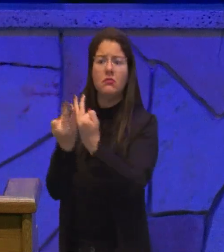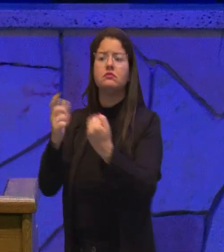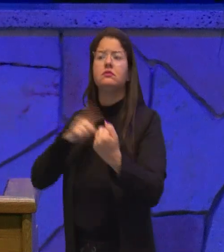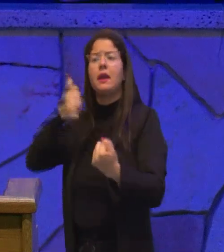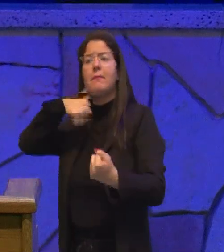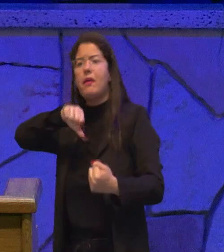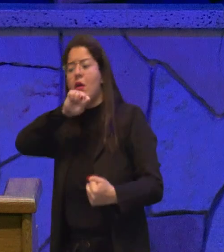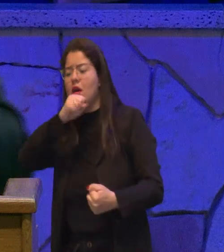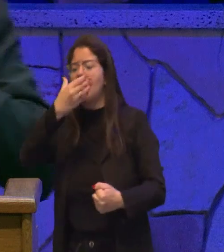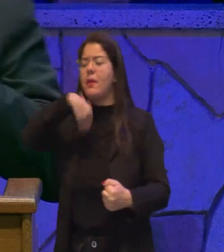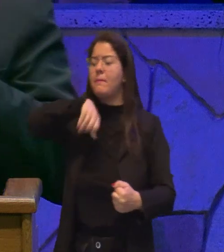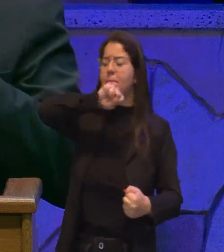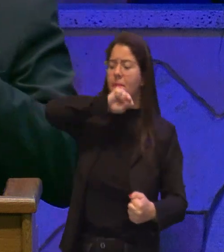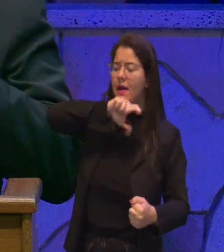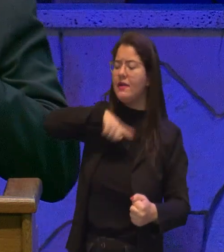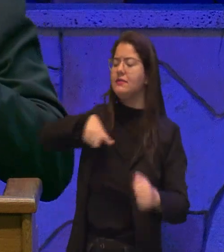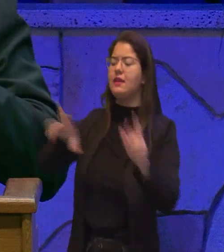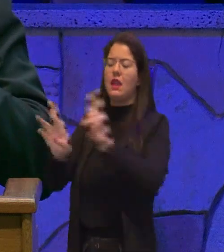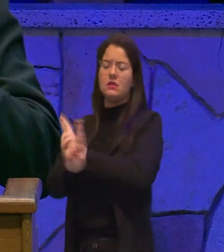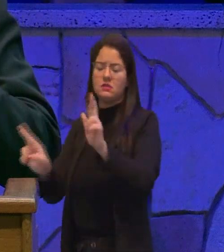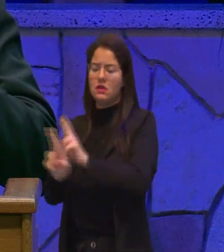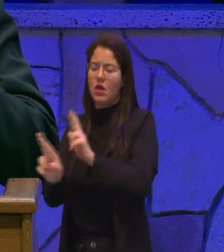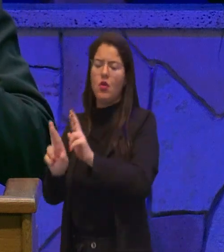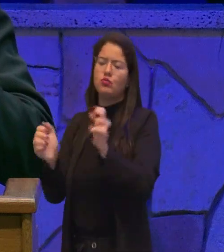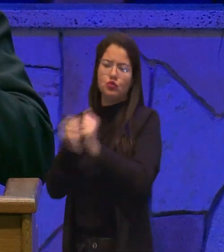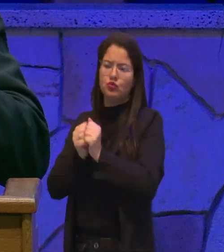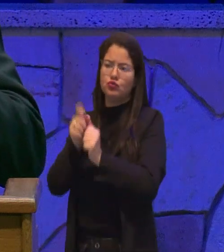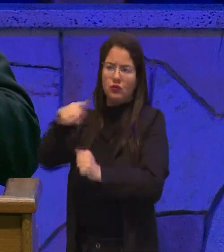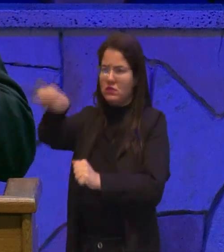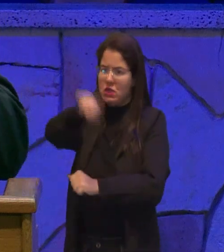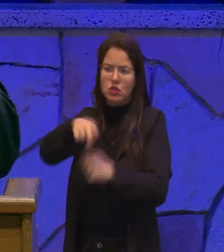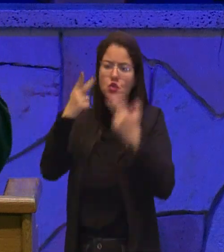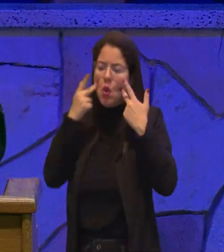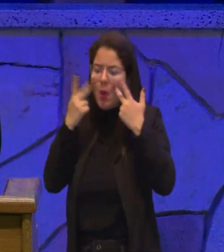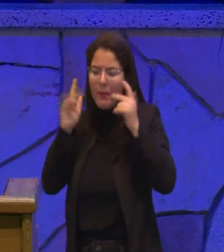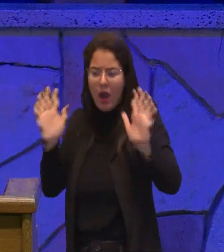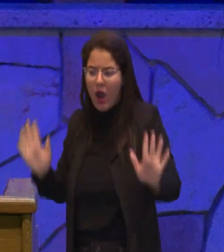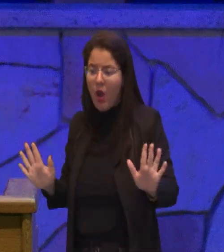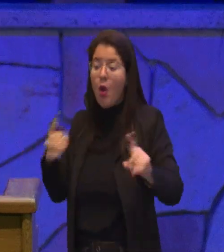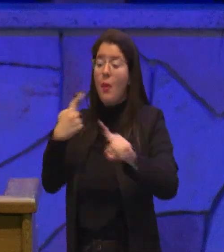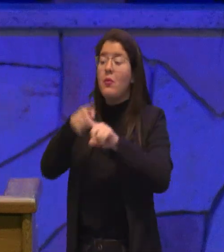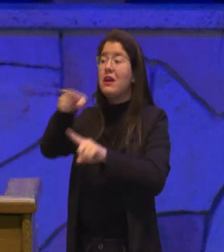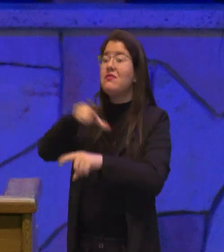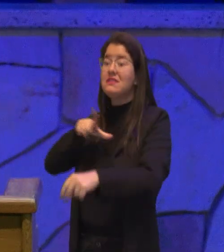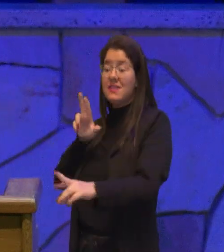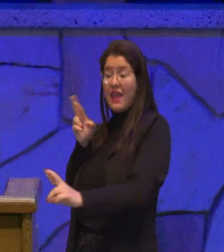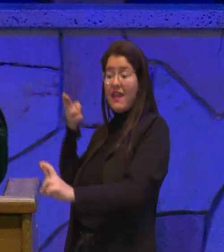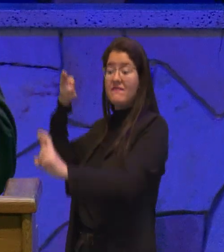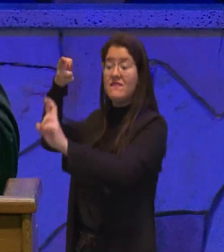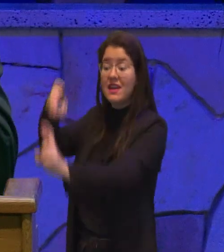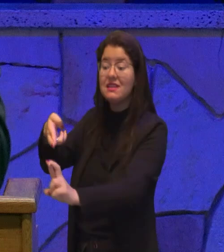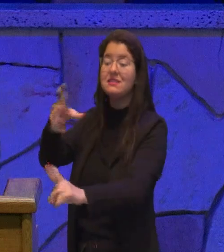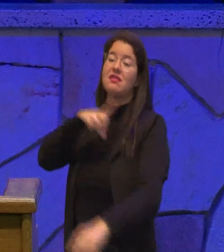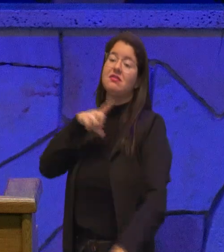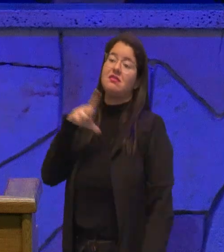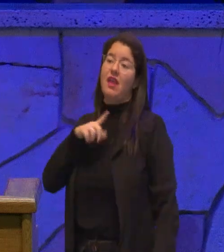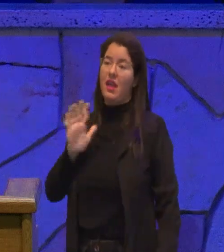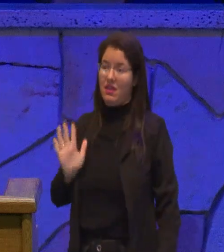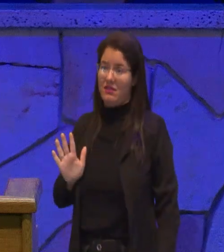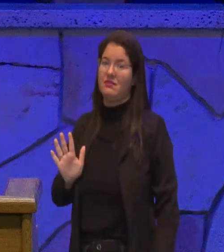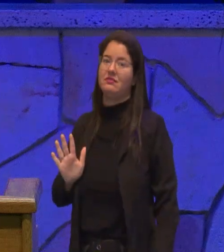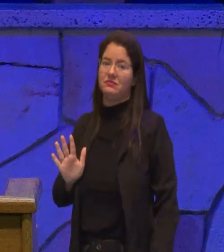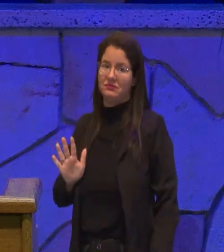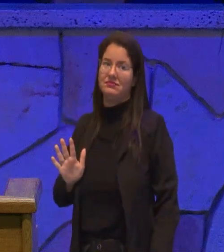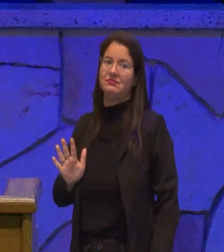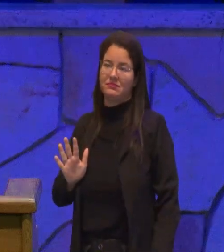mãe, então você se relaciona com eles, porque você tem um referencial. Isso traz,